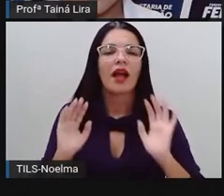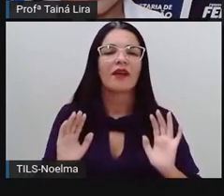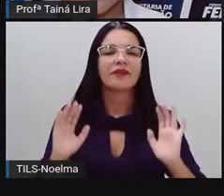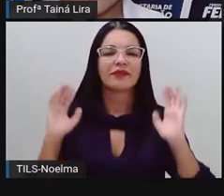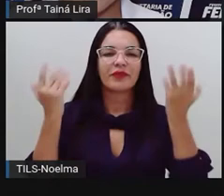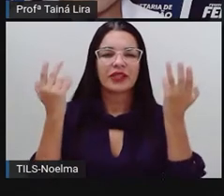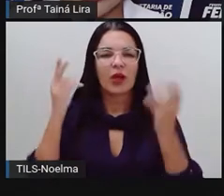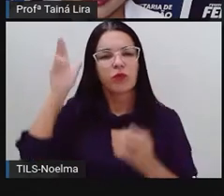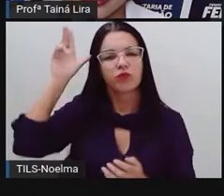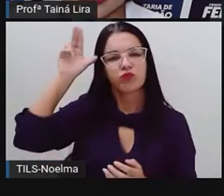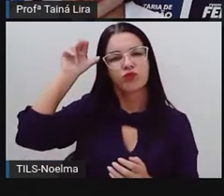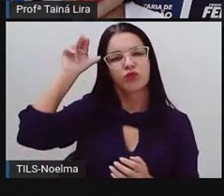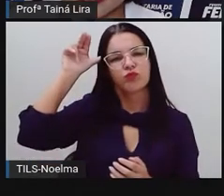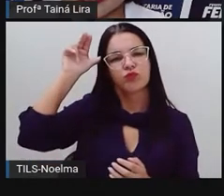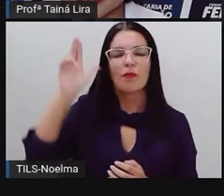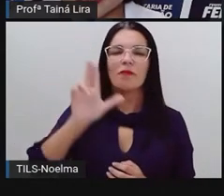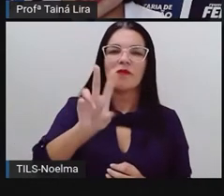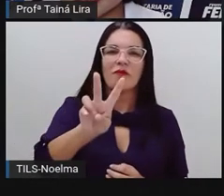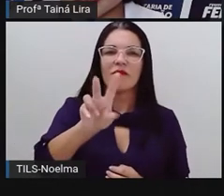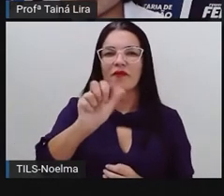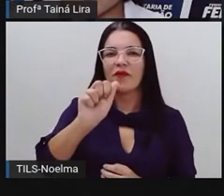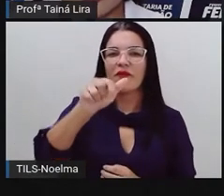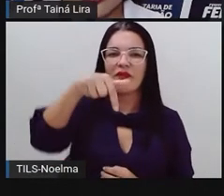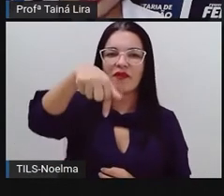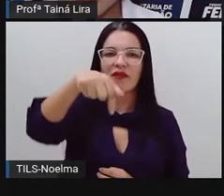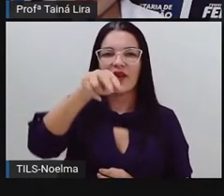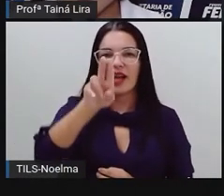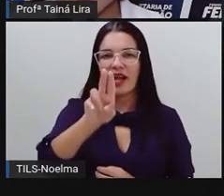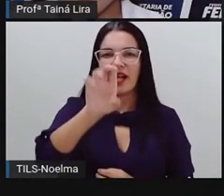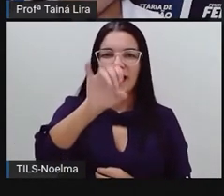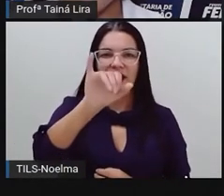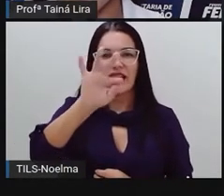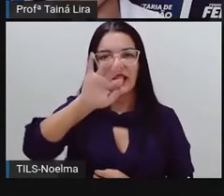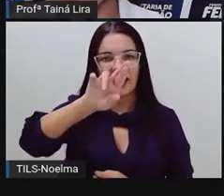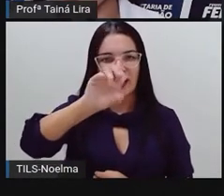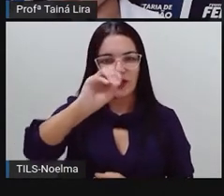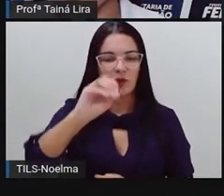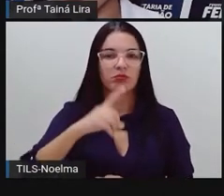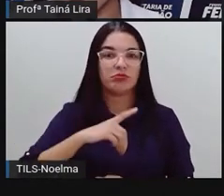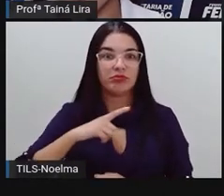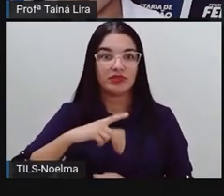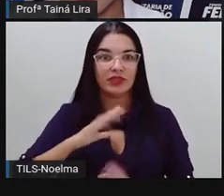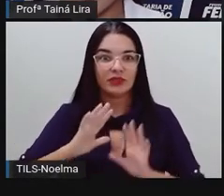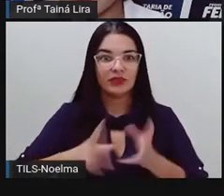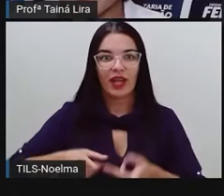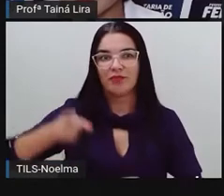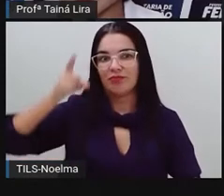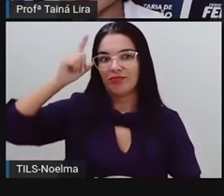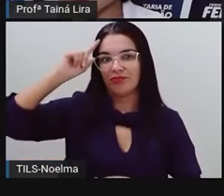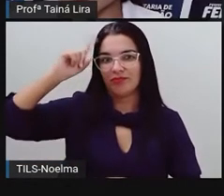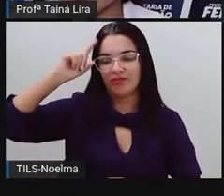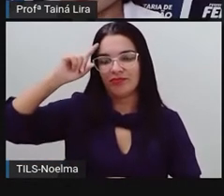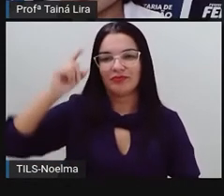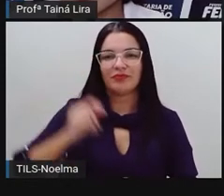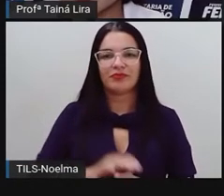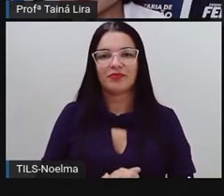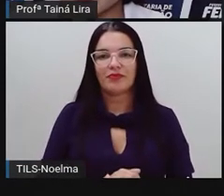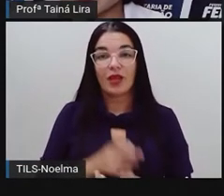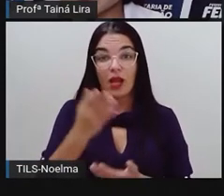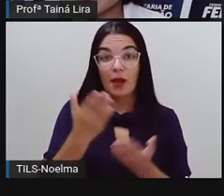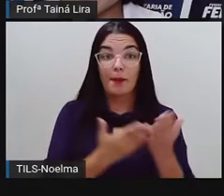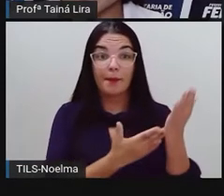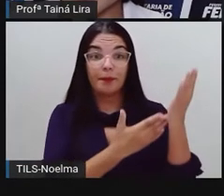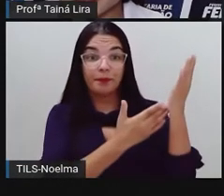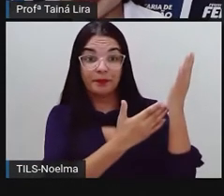vaqueiro que é uma festa tradicional de Feira de Santana Olha logo pecuarista ó